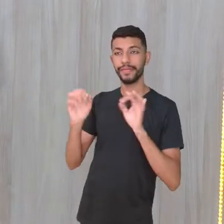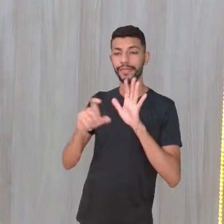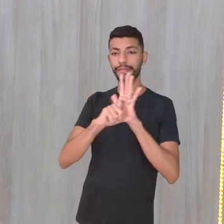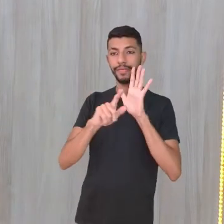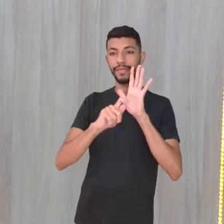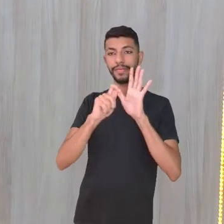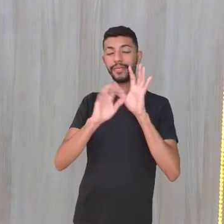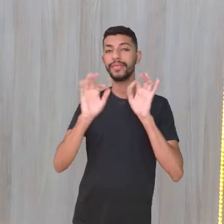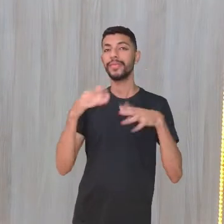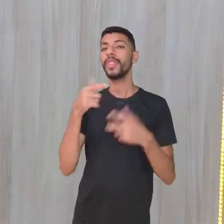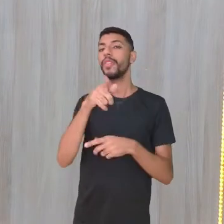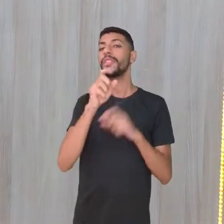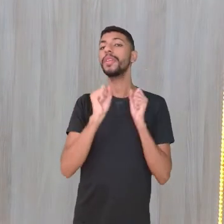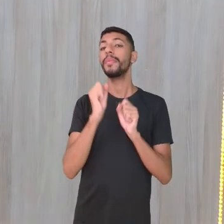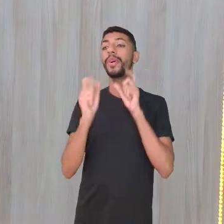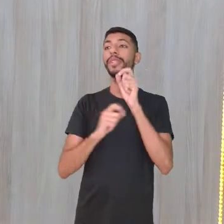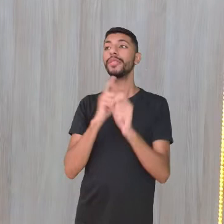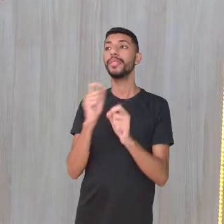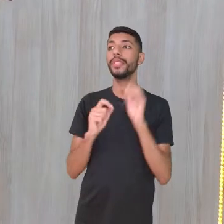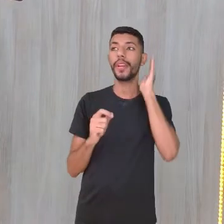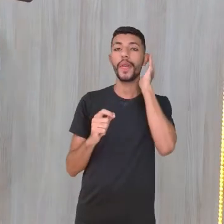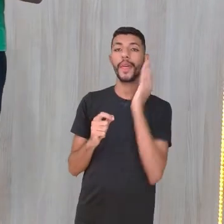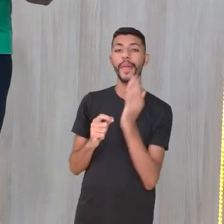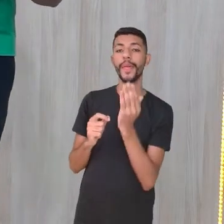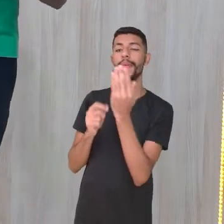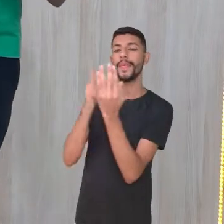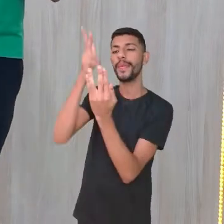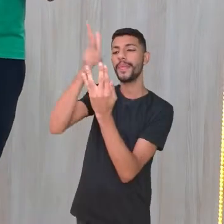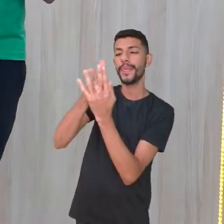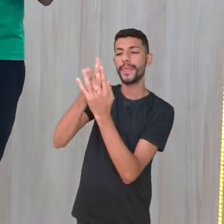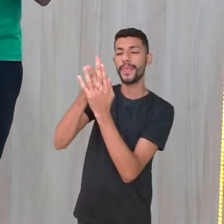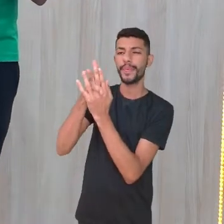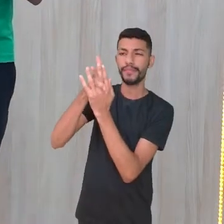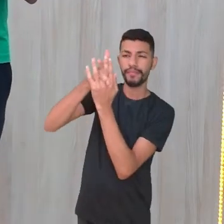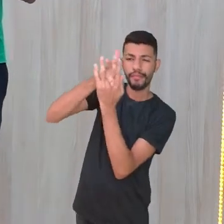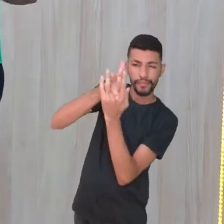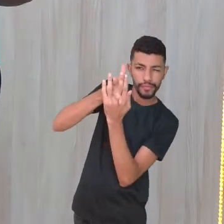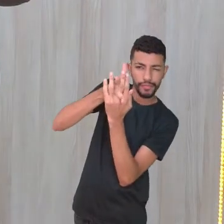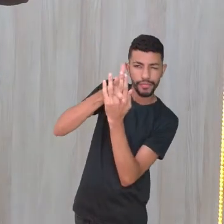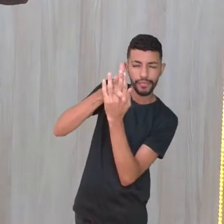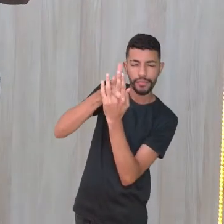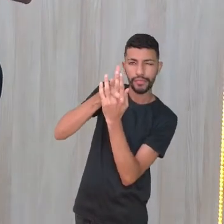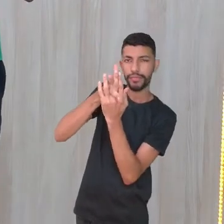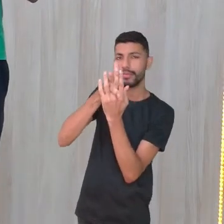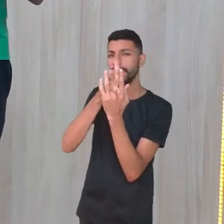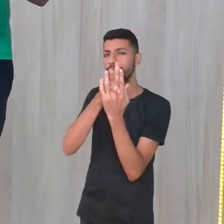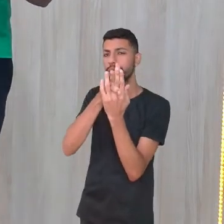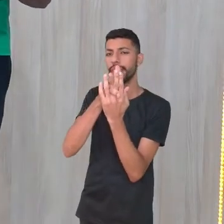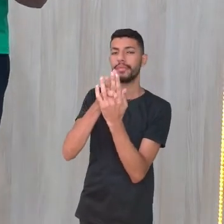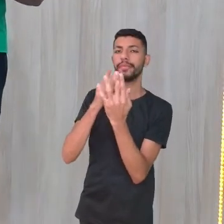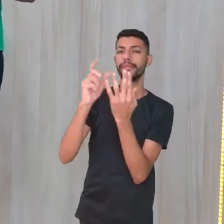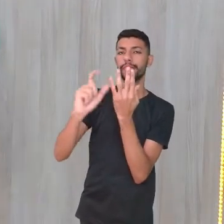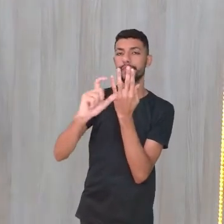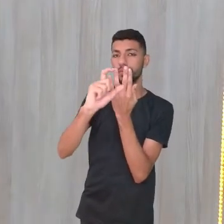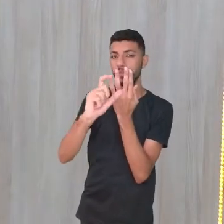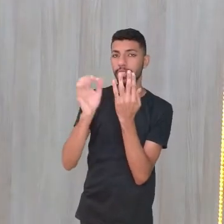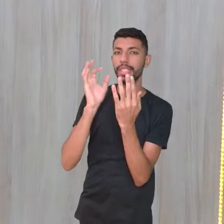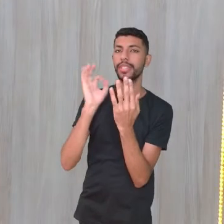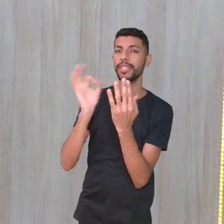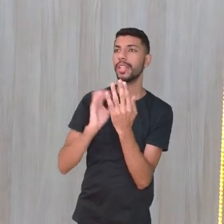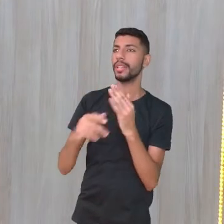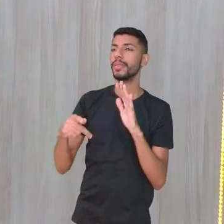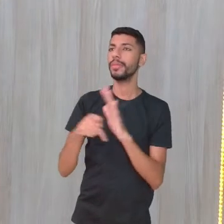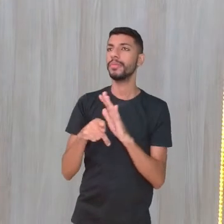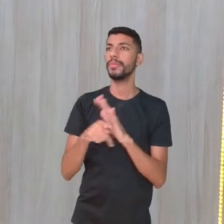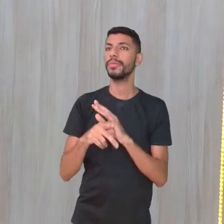esses QR Codes aí, você vai pegar a sua câmera, abre a câmera do seu celular e coloca no QR Code